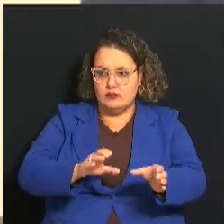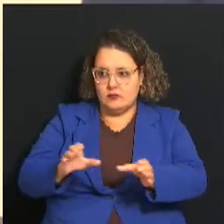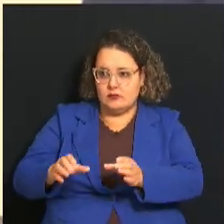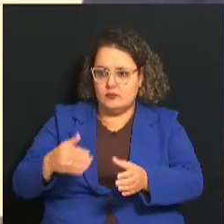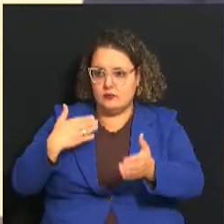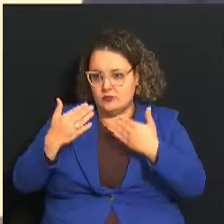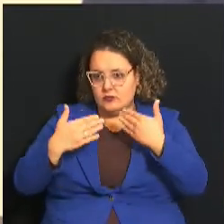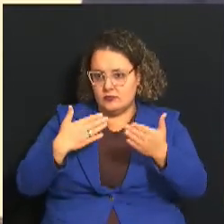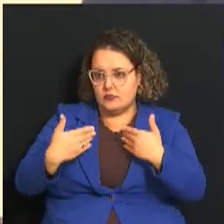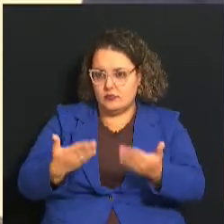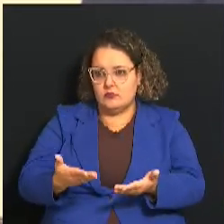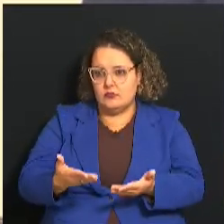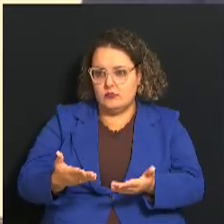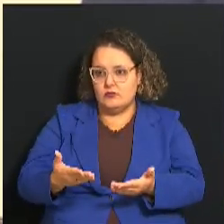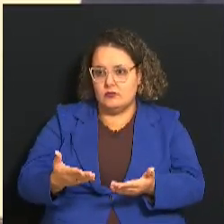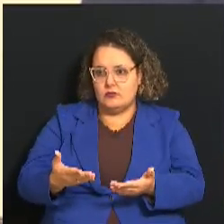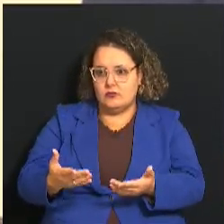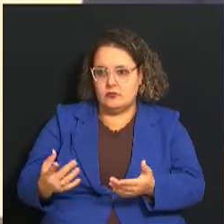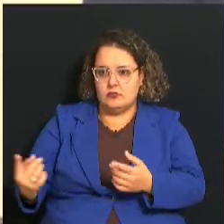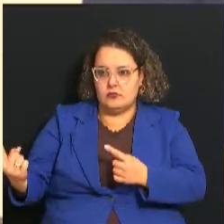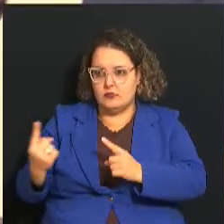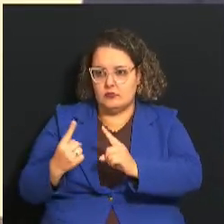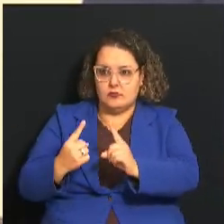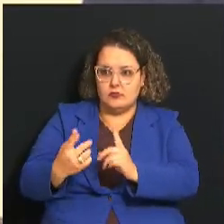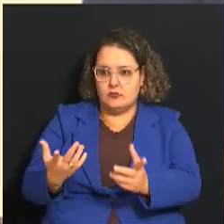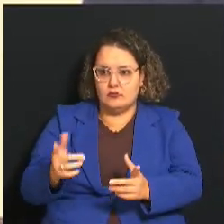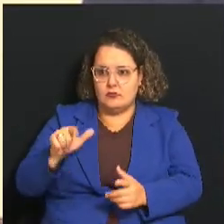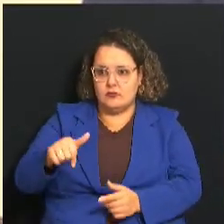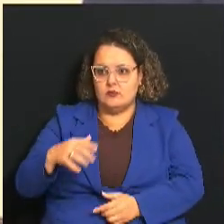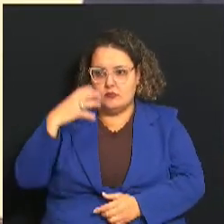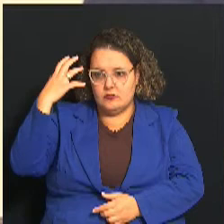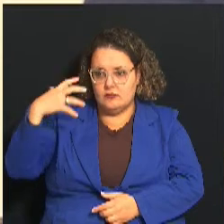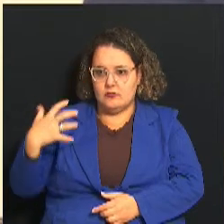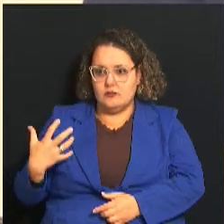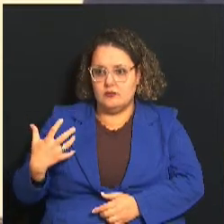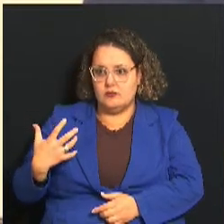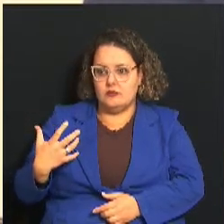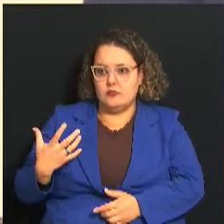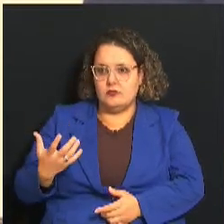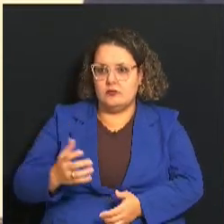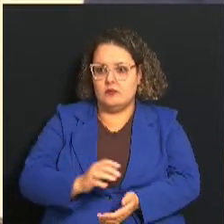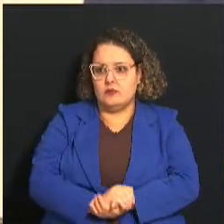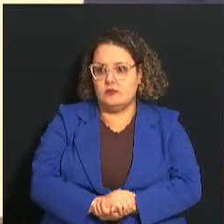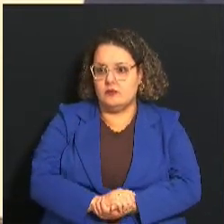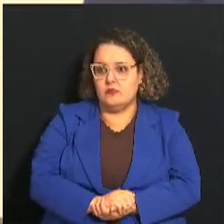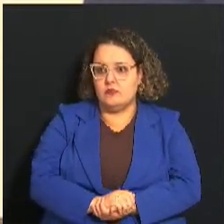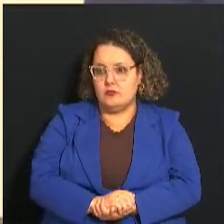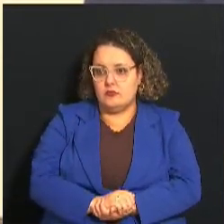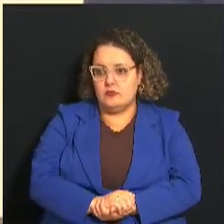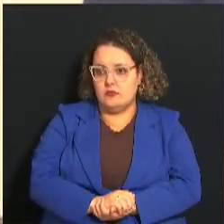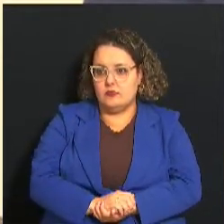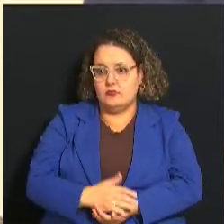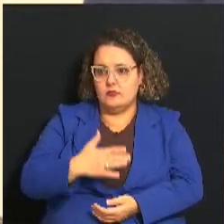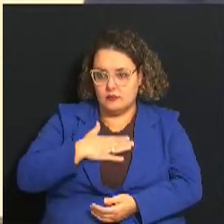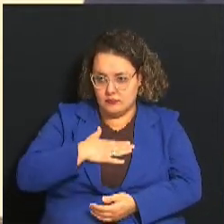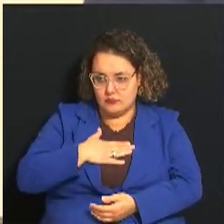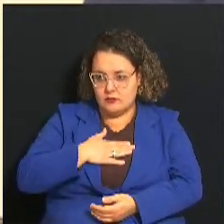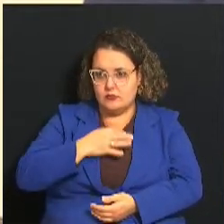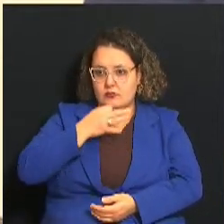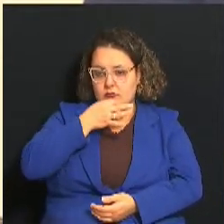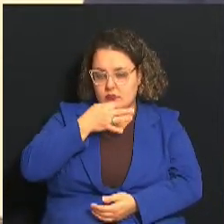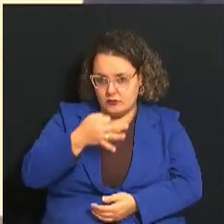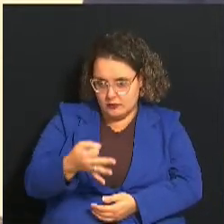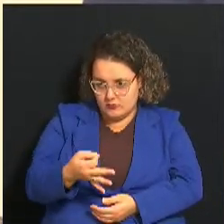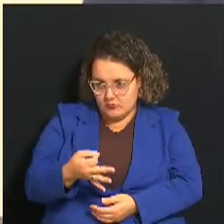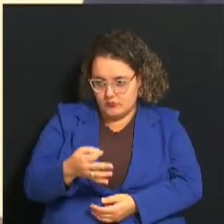com ele, porque logo que saiu ele veio conversar comigo, depois a Guida, fomos, né? Então, a minha sugestão para ser